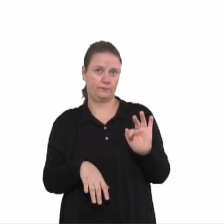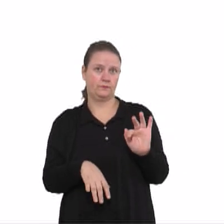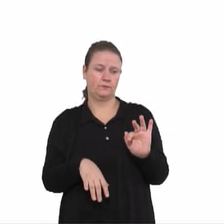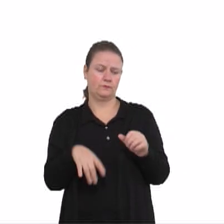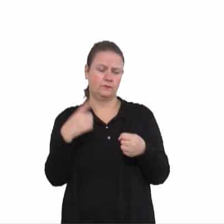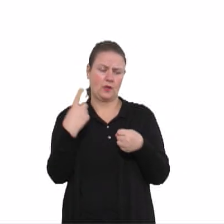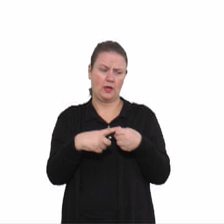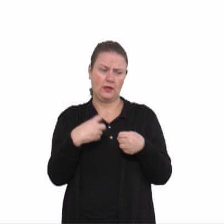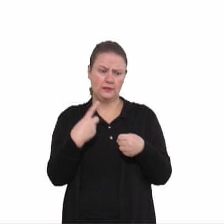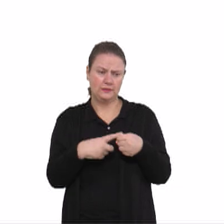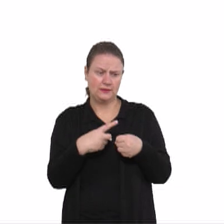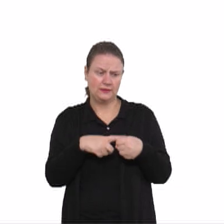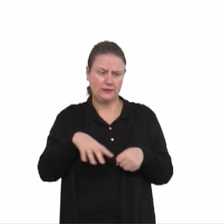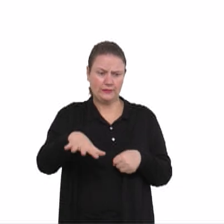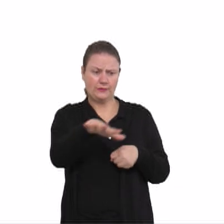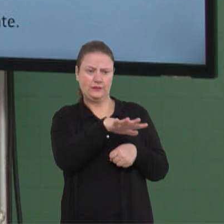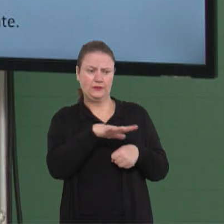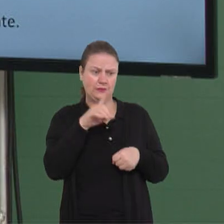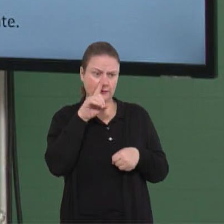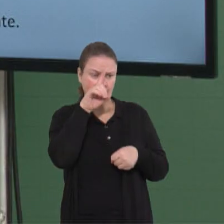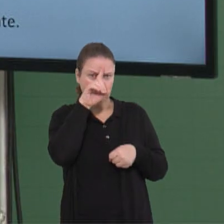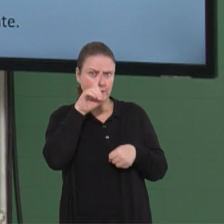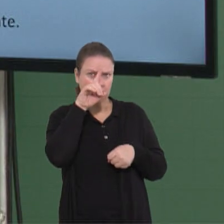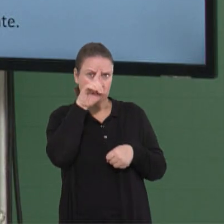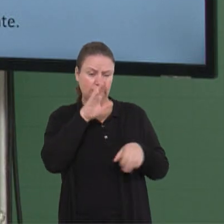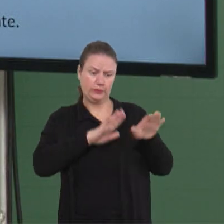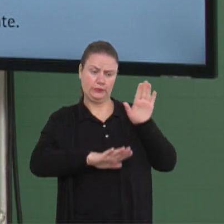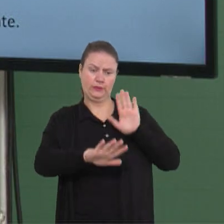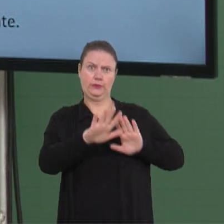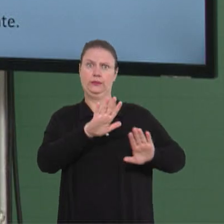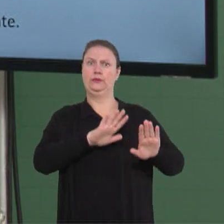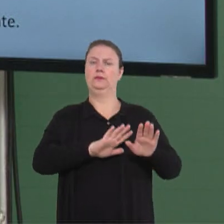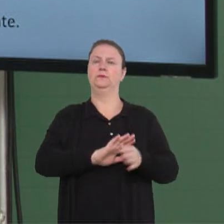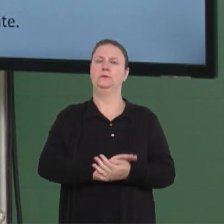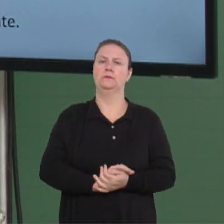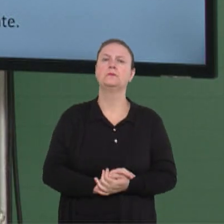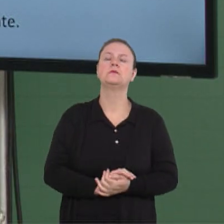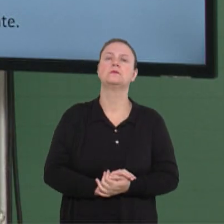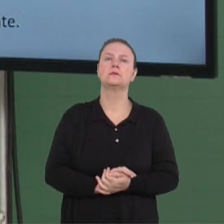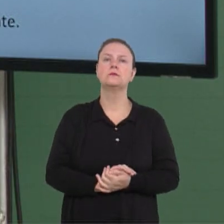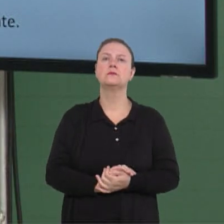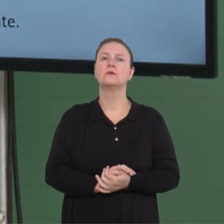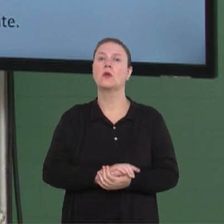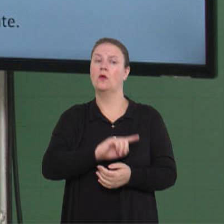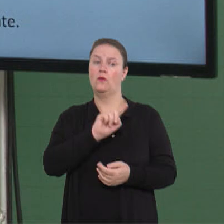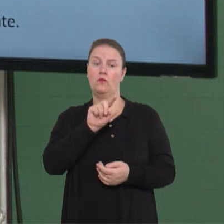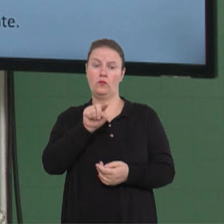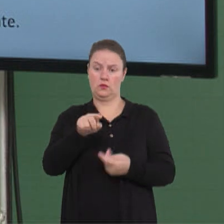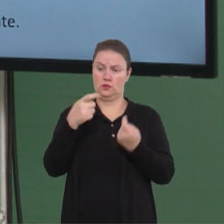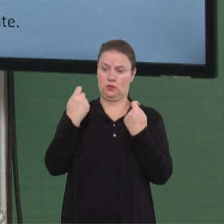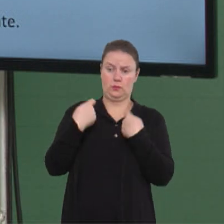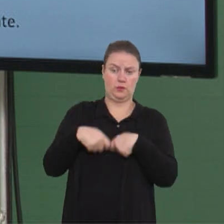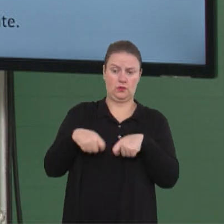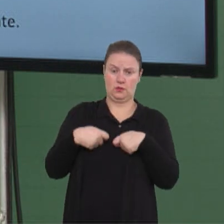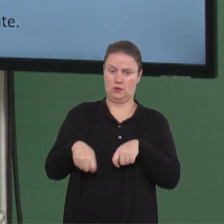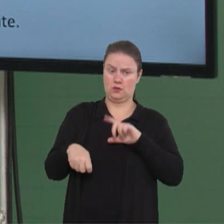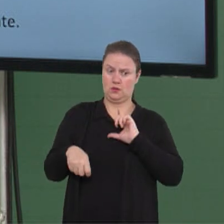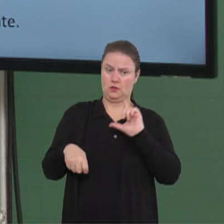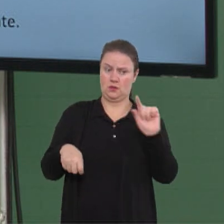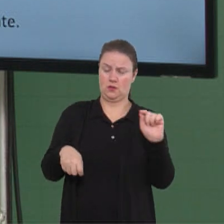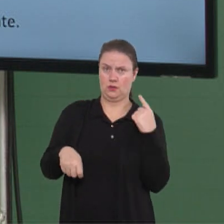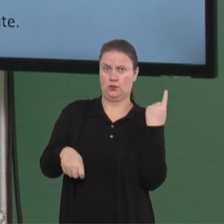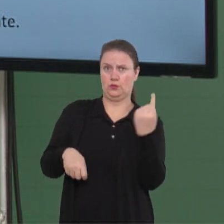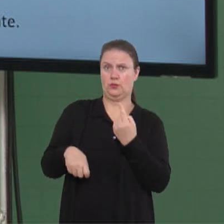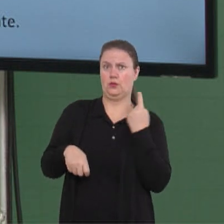cidade tá muito perigosa e os chilenos go out alone at night você não deveria sair sozinho à noite